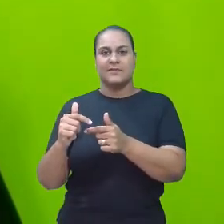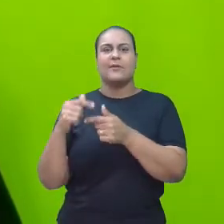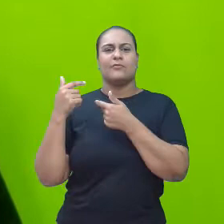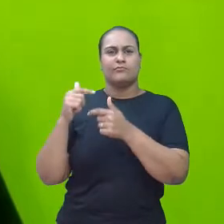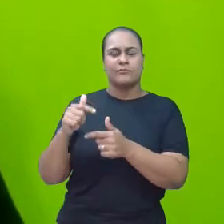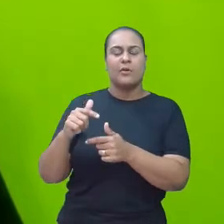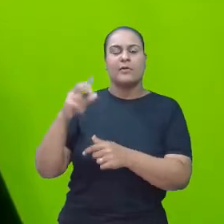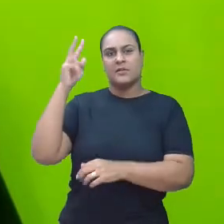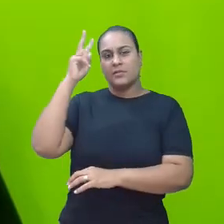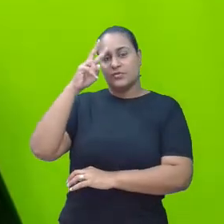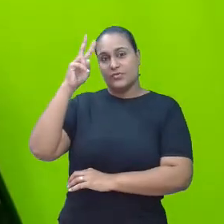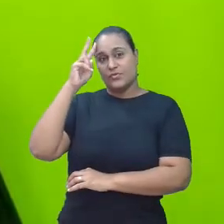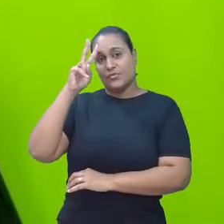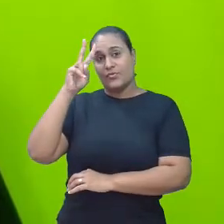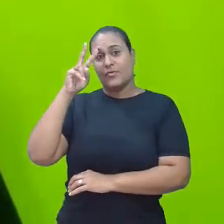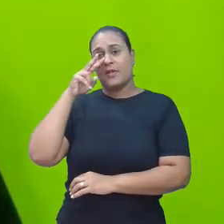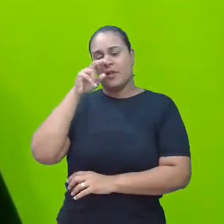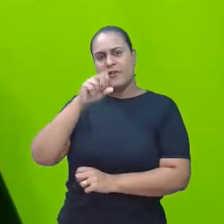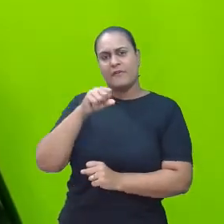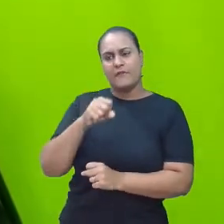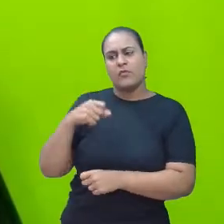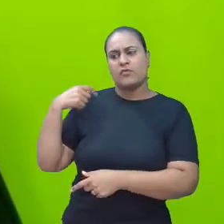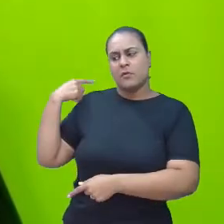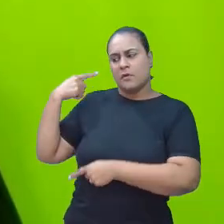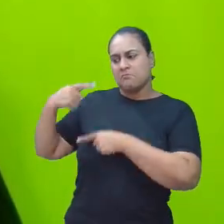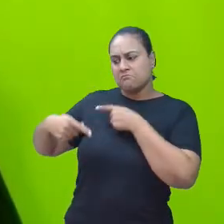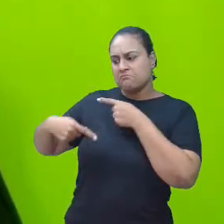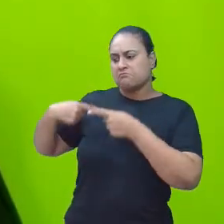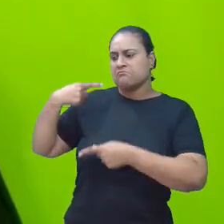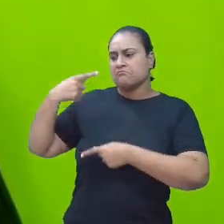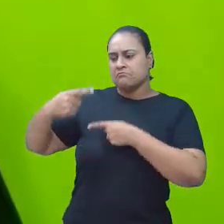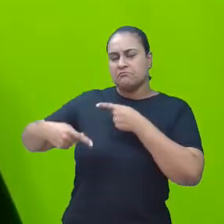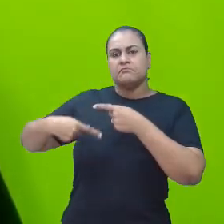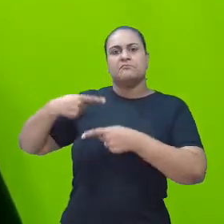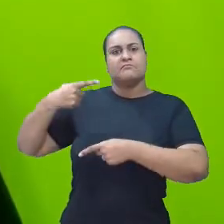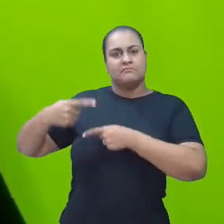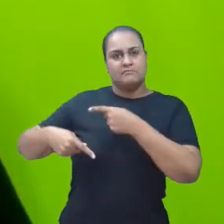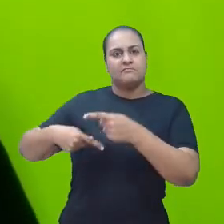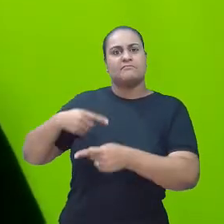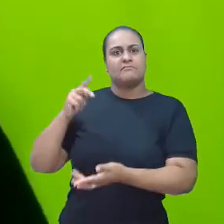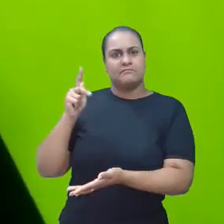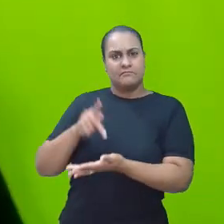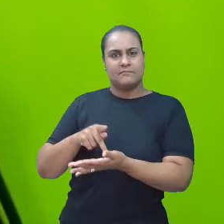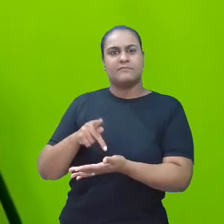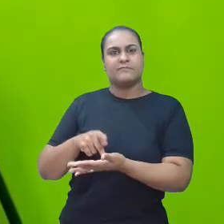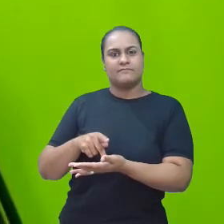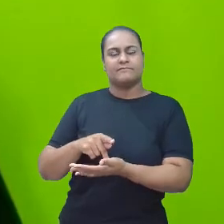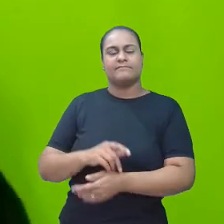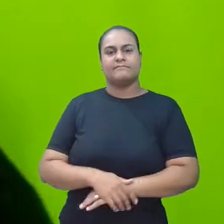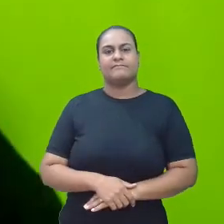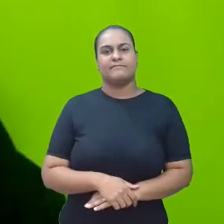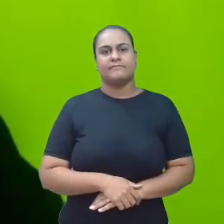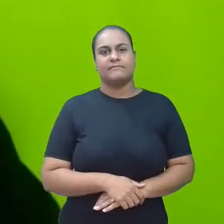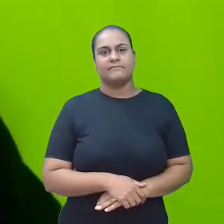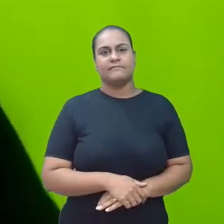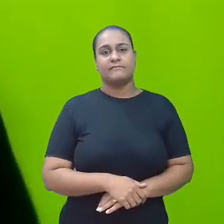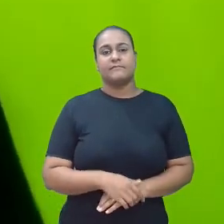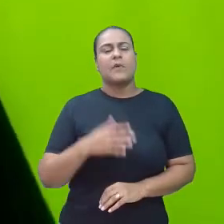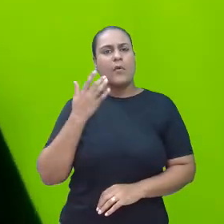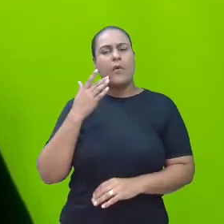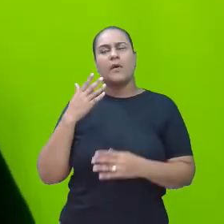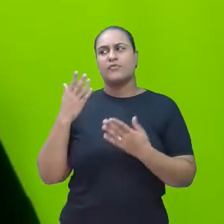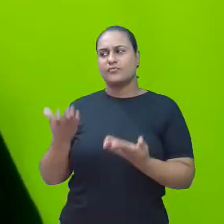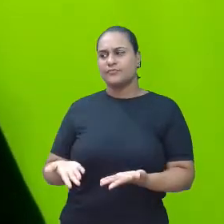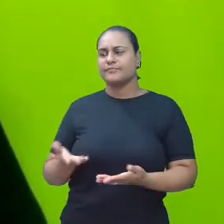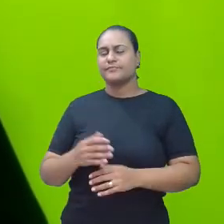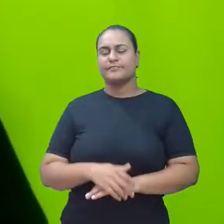tem força, que já vem passando de geração para geração. Entende? Acho que é por aí.